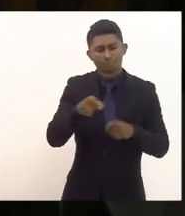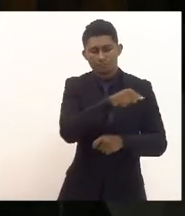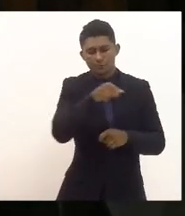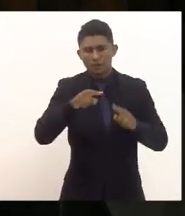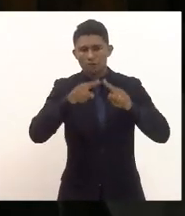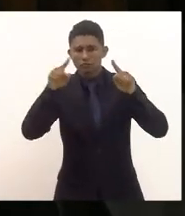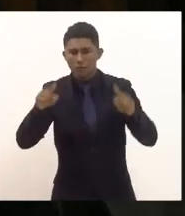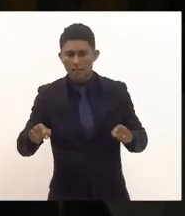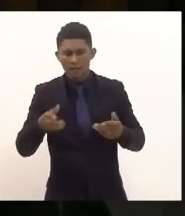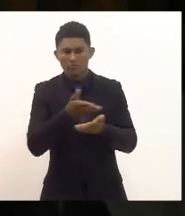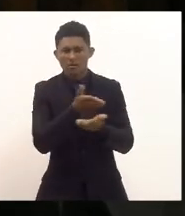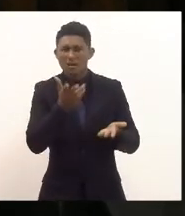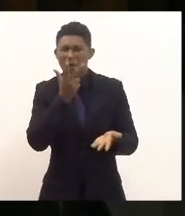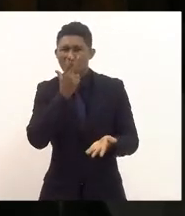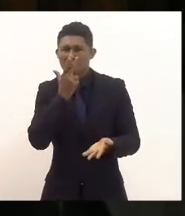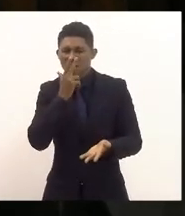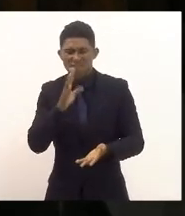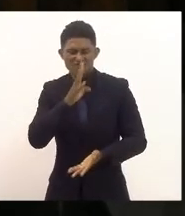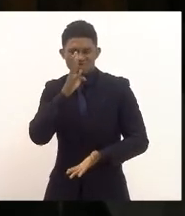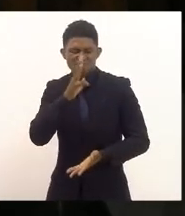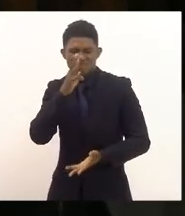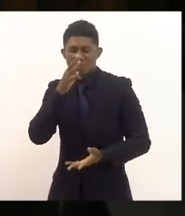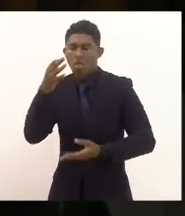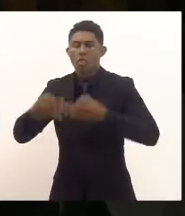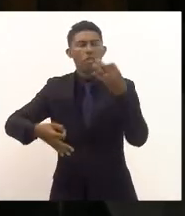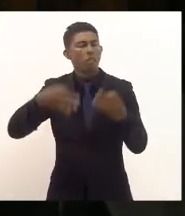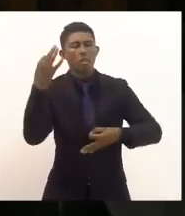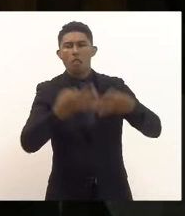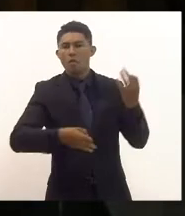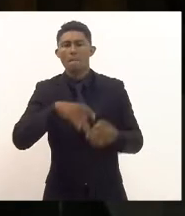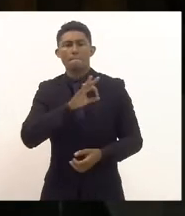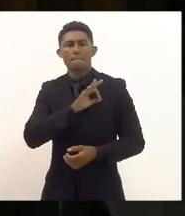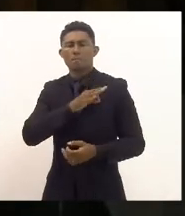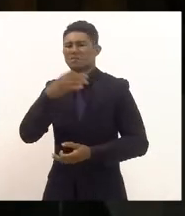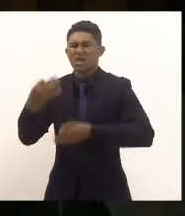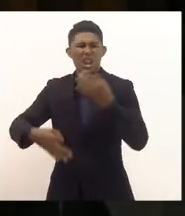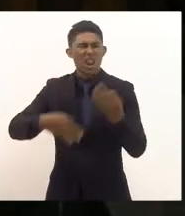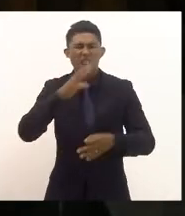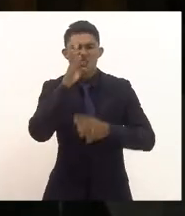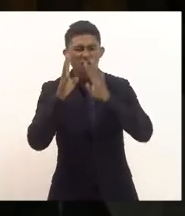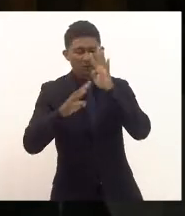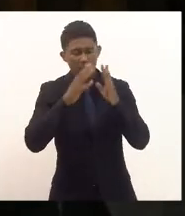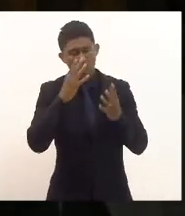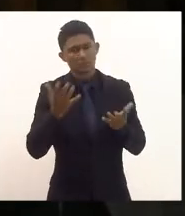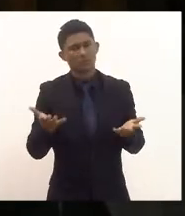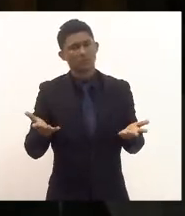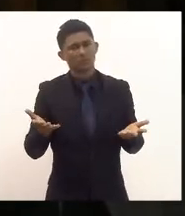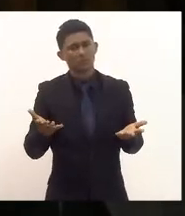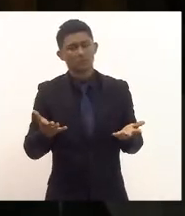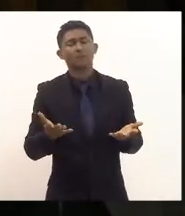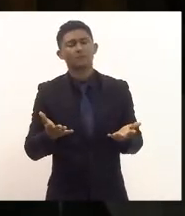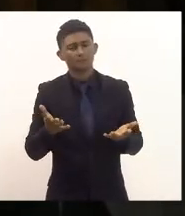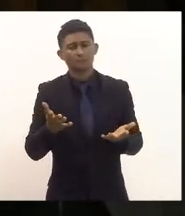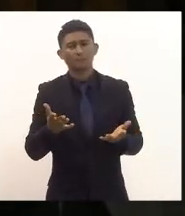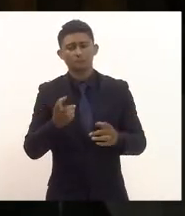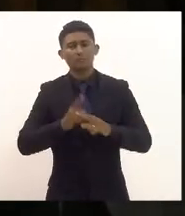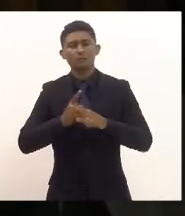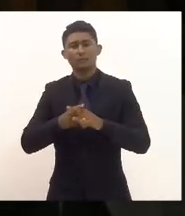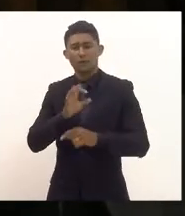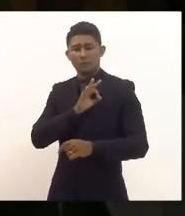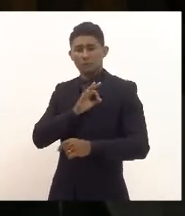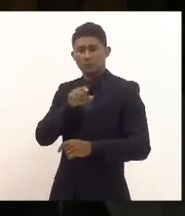infelizmente fazem juízo de valor da atividade policial que a última barreira entre o carros